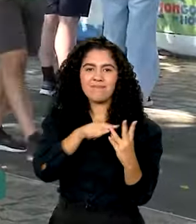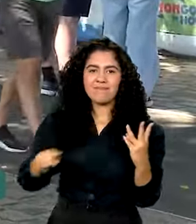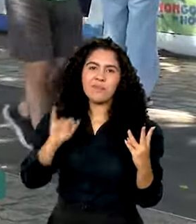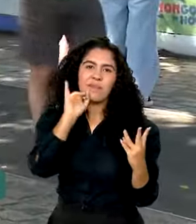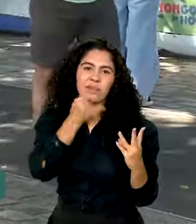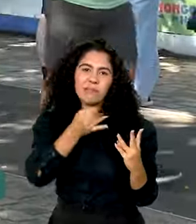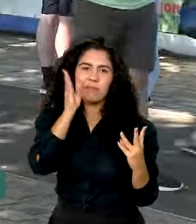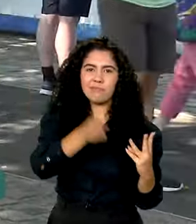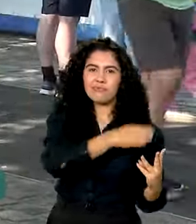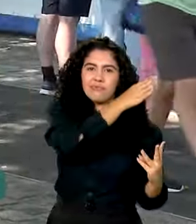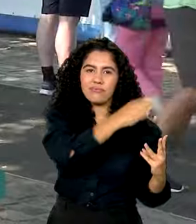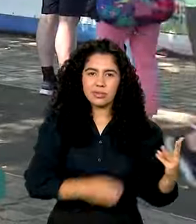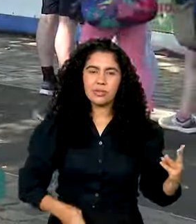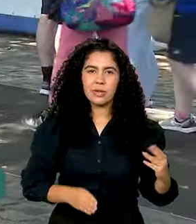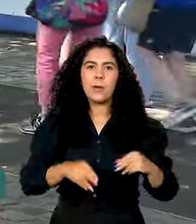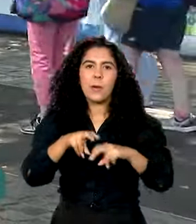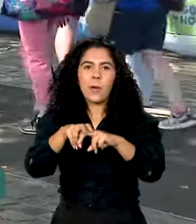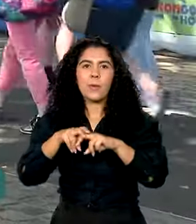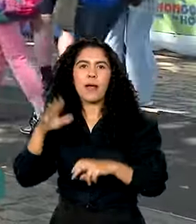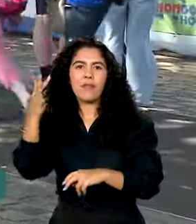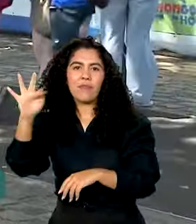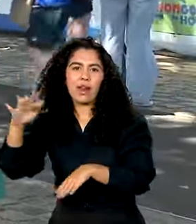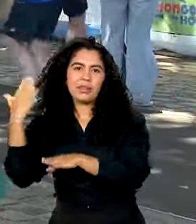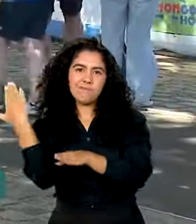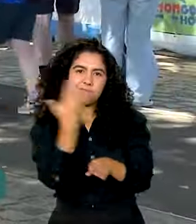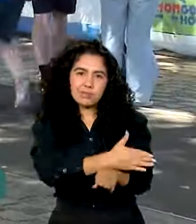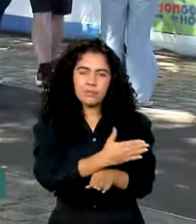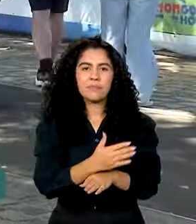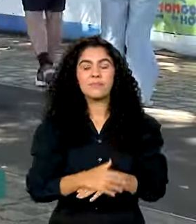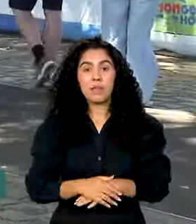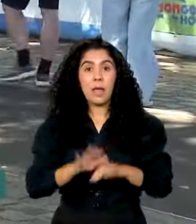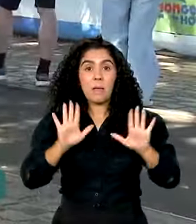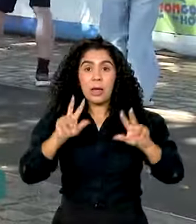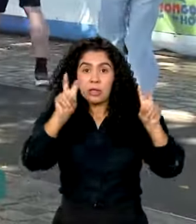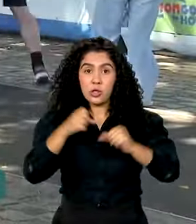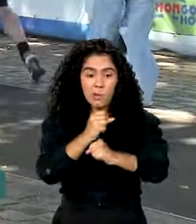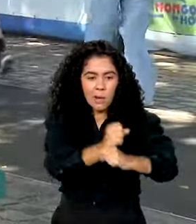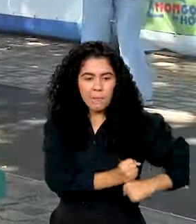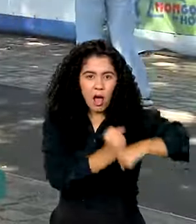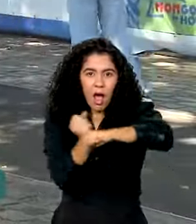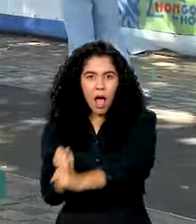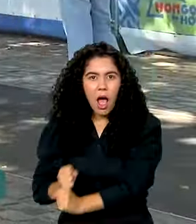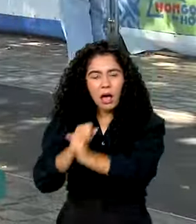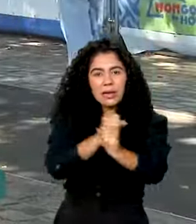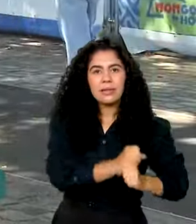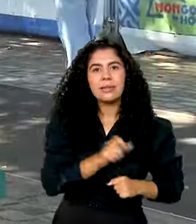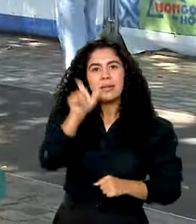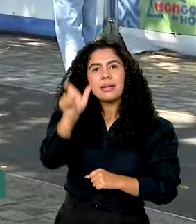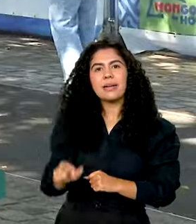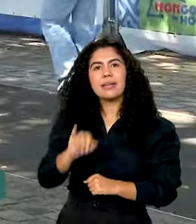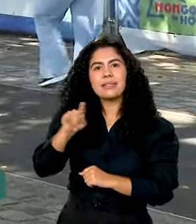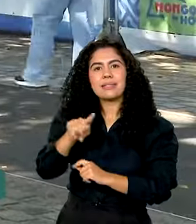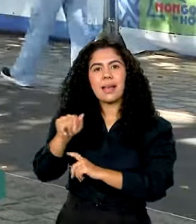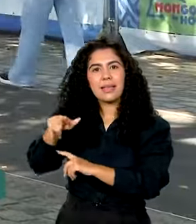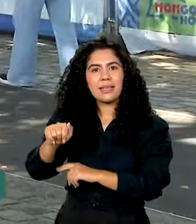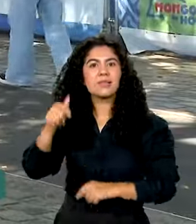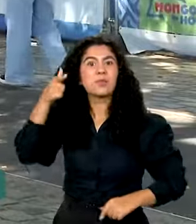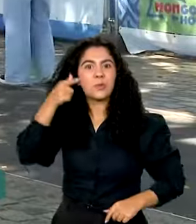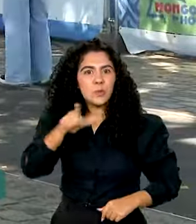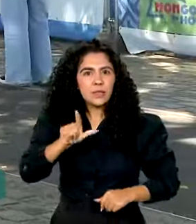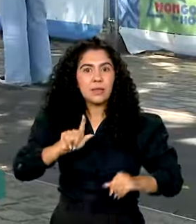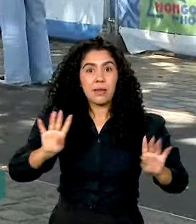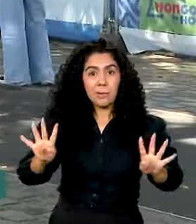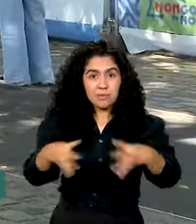França e encerrou sua participação em Paris. Na canoagem, Isaquias Queiroz se classificou para as semifinais e